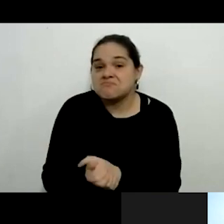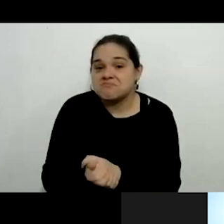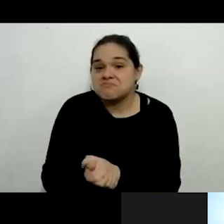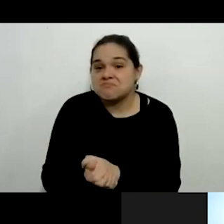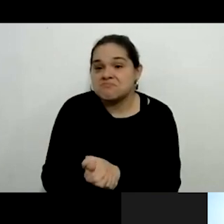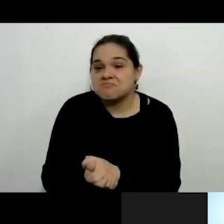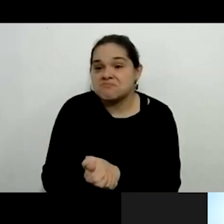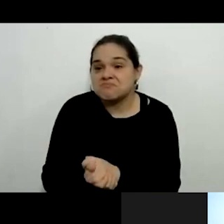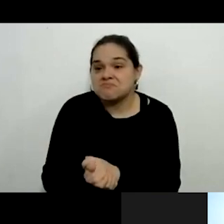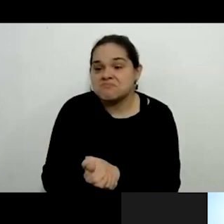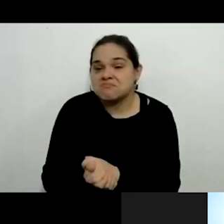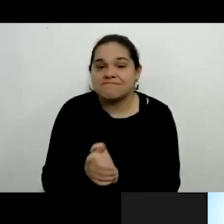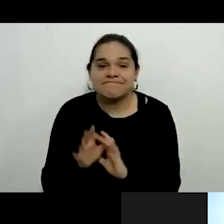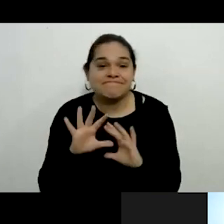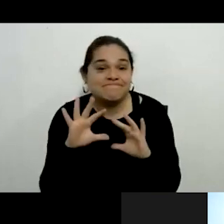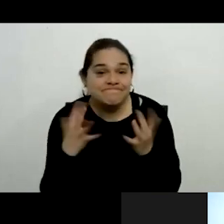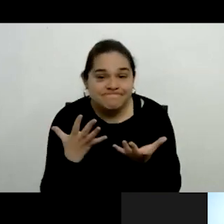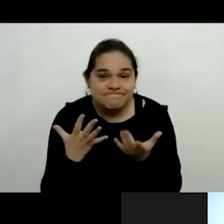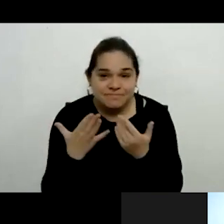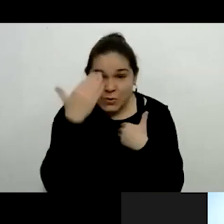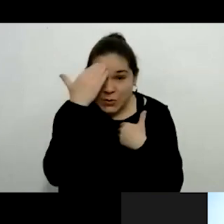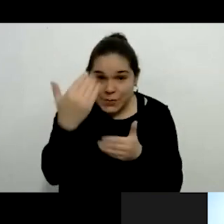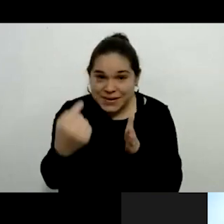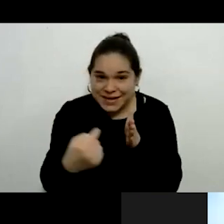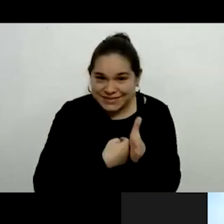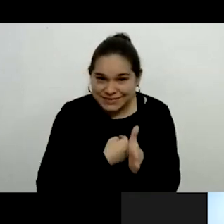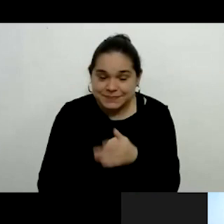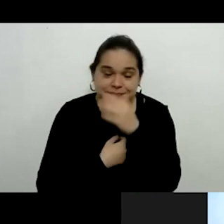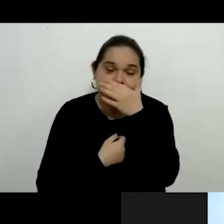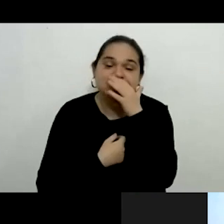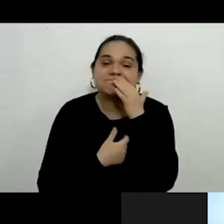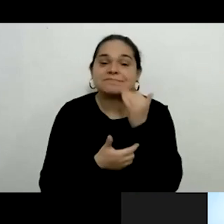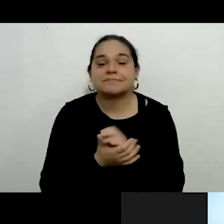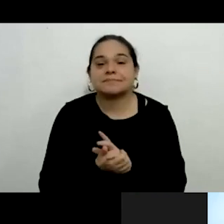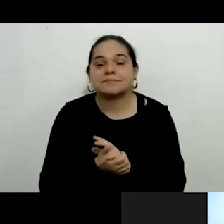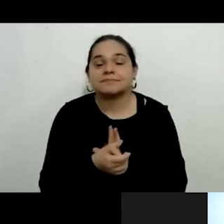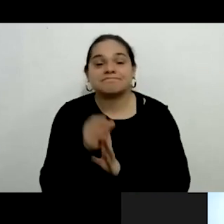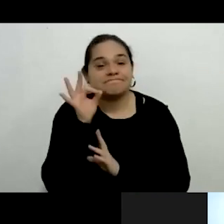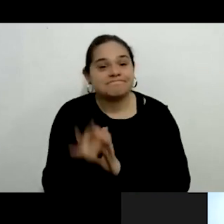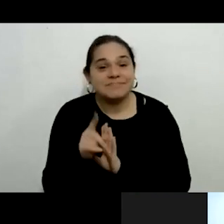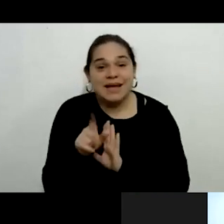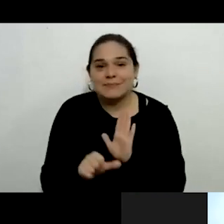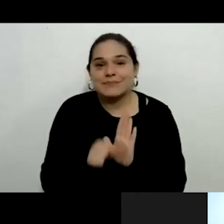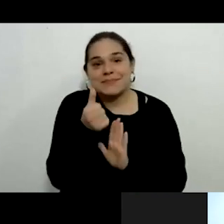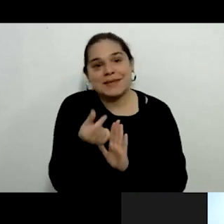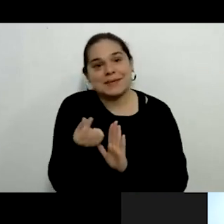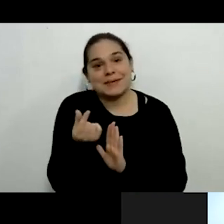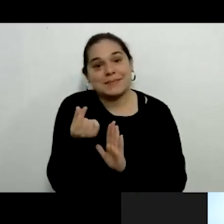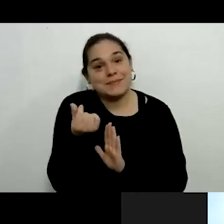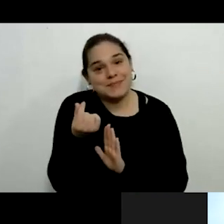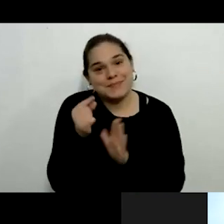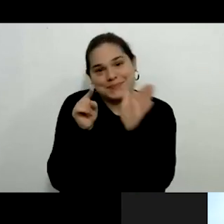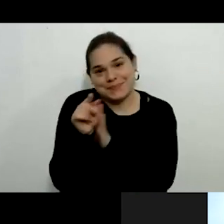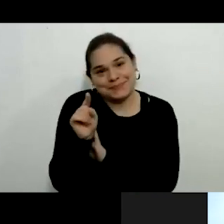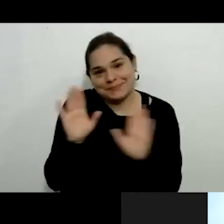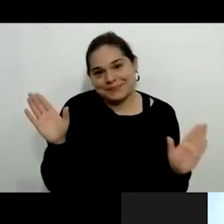Então, Sabiá, com certeza, obrigado pela pergunta aí, com certeza, essa a primeira pergunta que todo mundo faz. O Elton, inclusive,